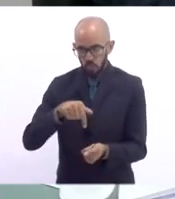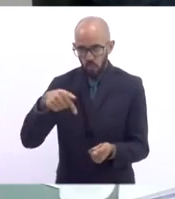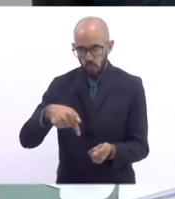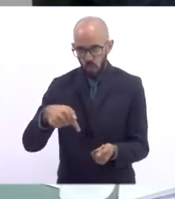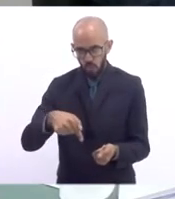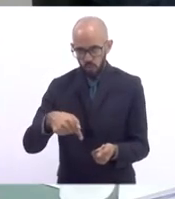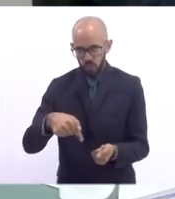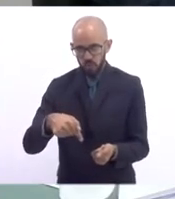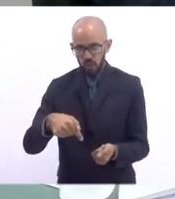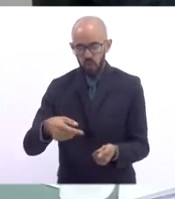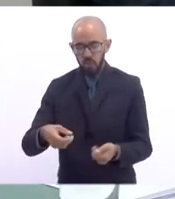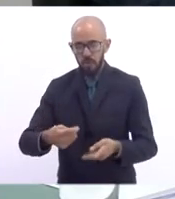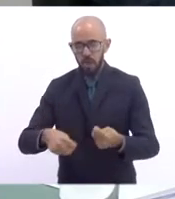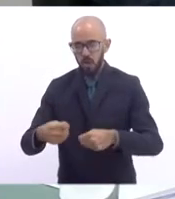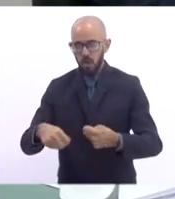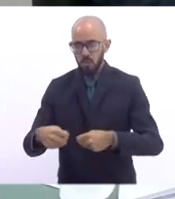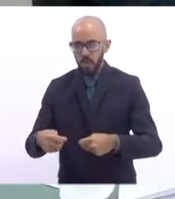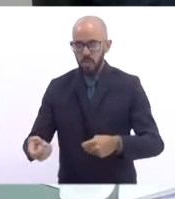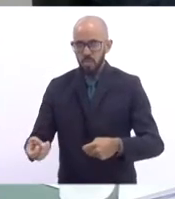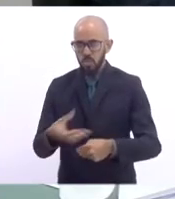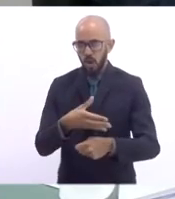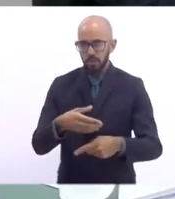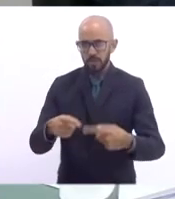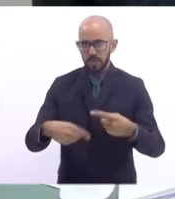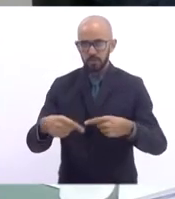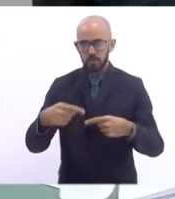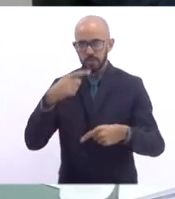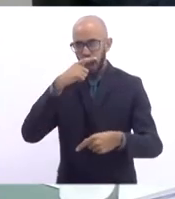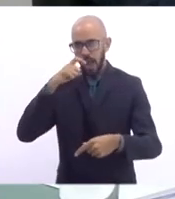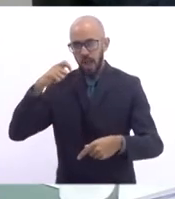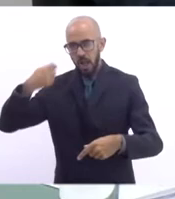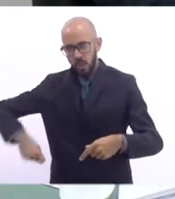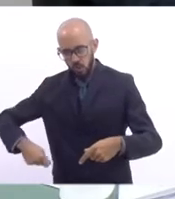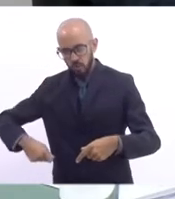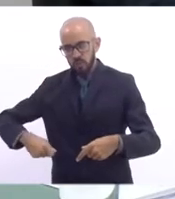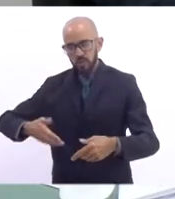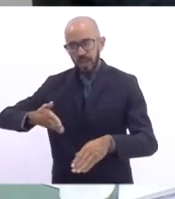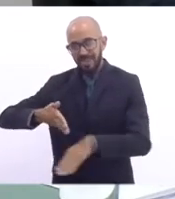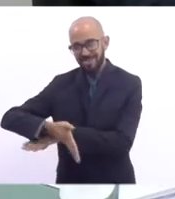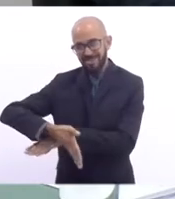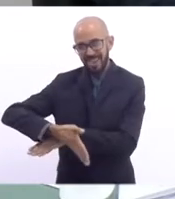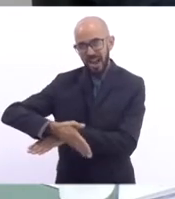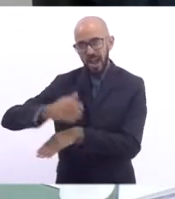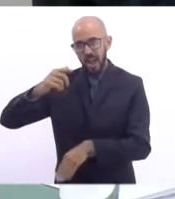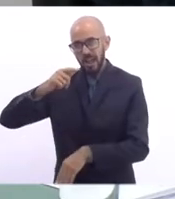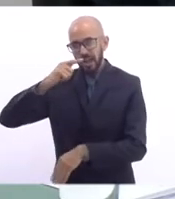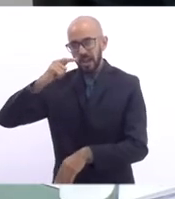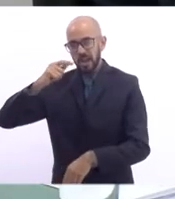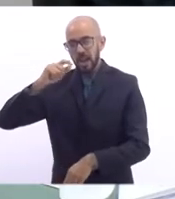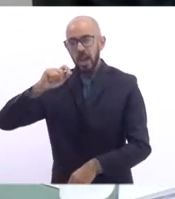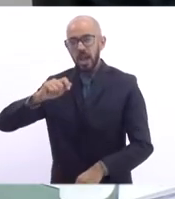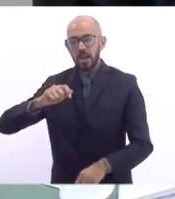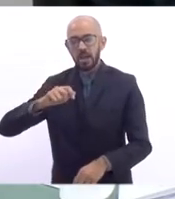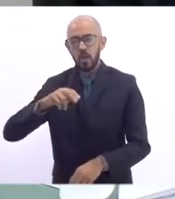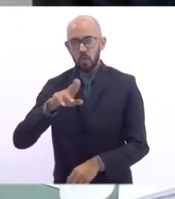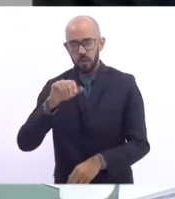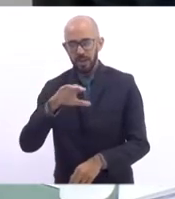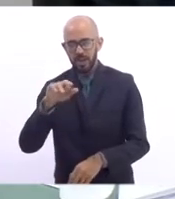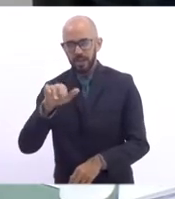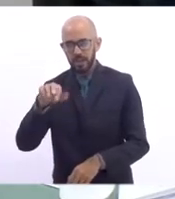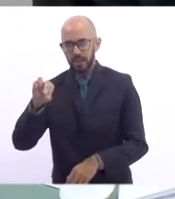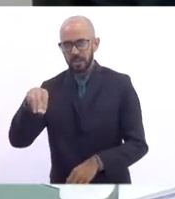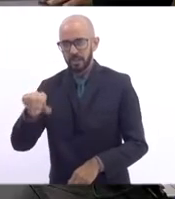sendo construída no mundo depois da Rússia invadiram a Ucrânia uma nova ordem econômica para isso instalar